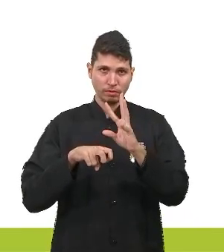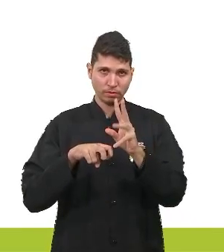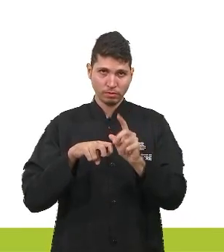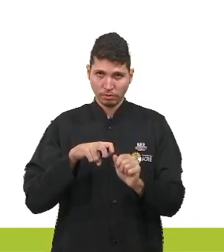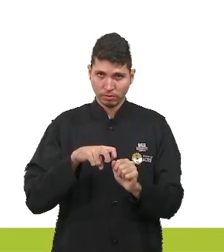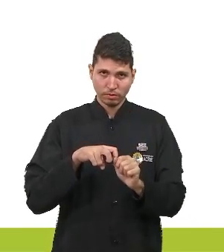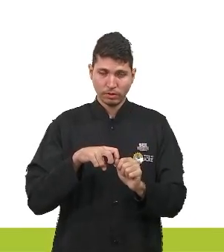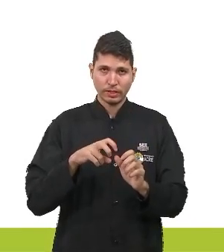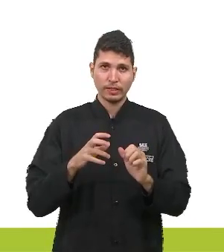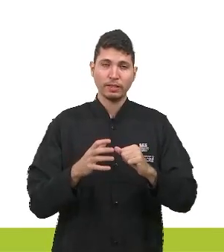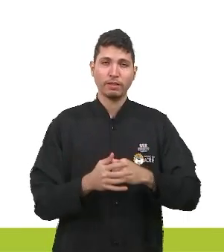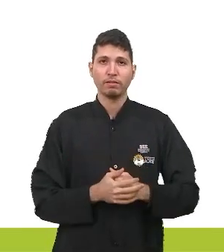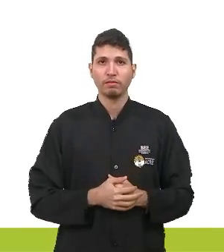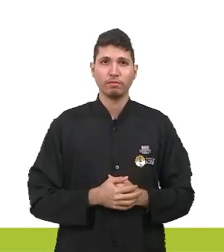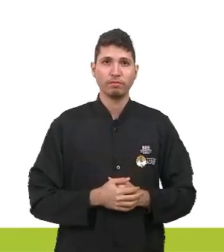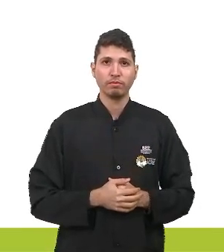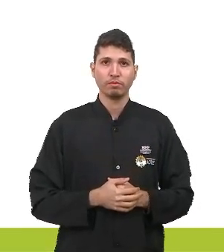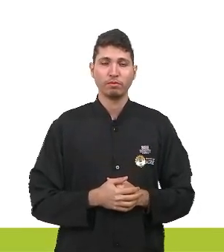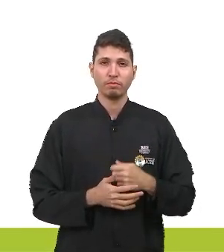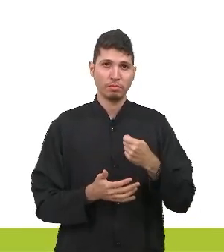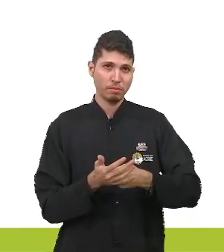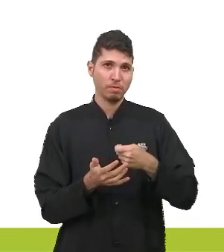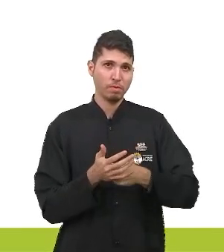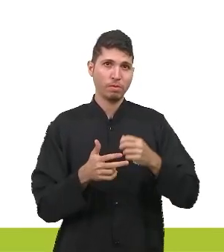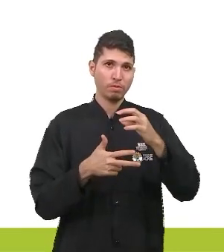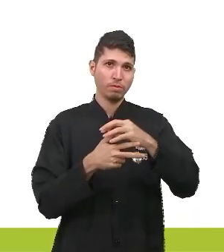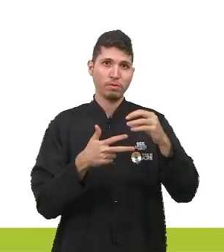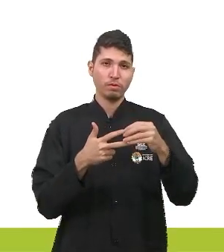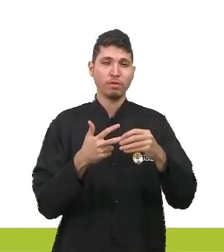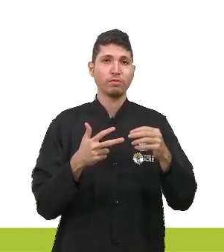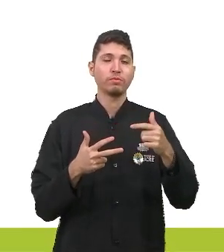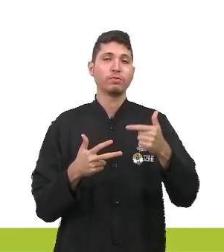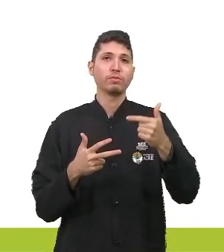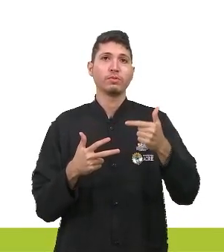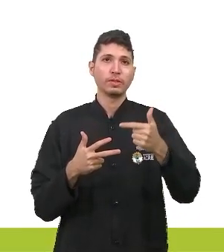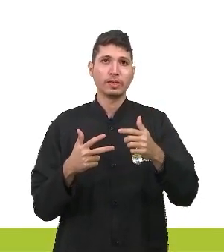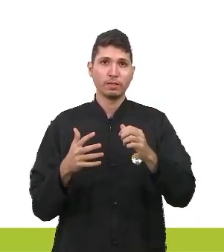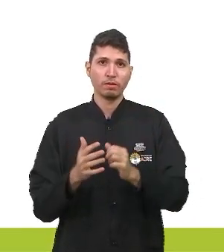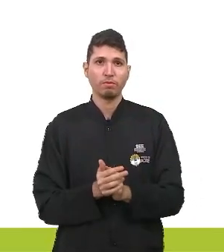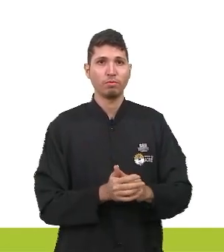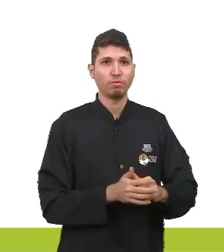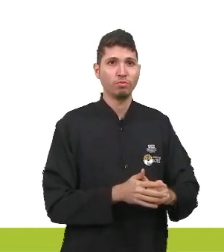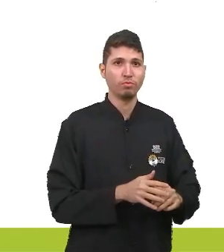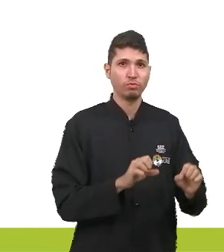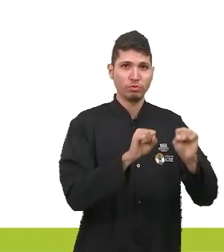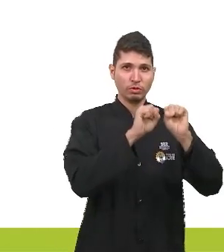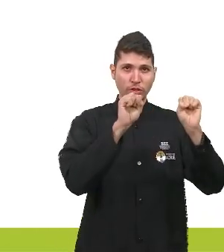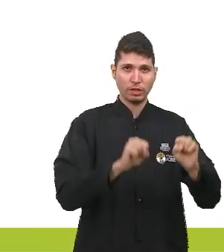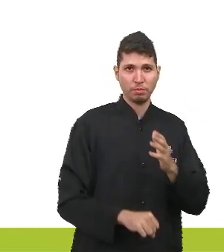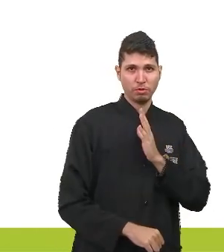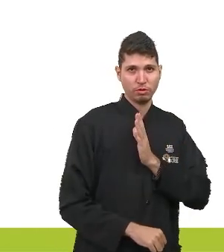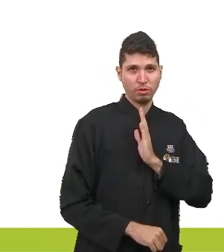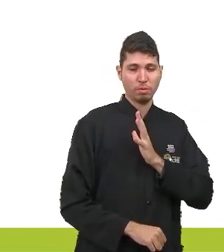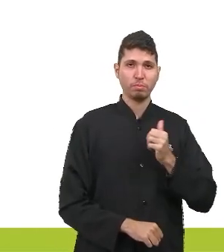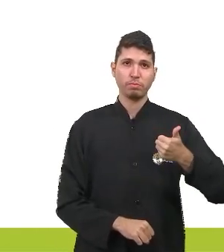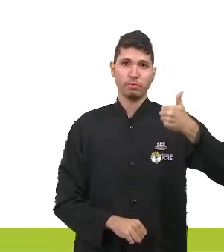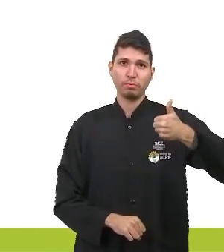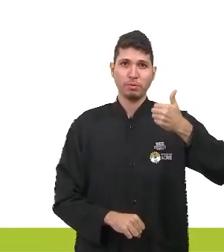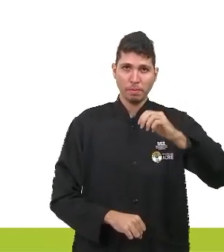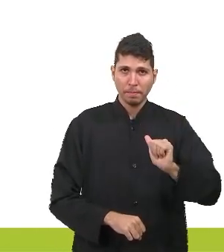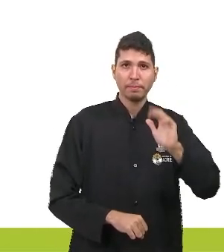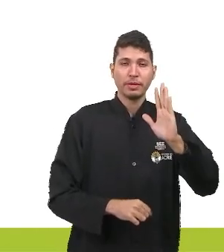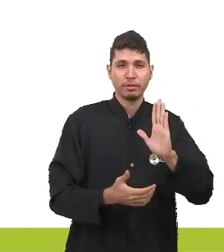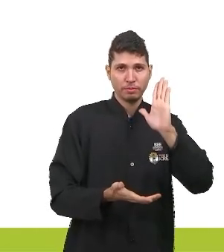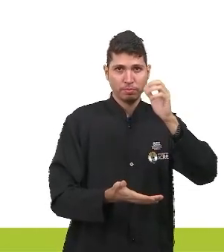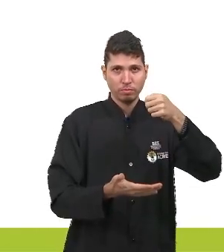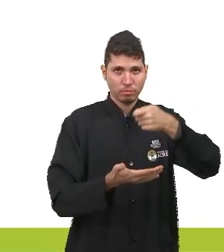Enem, ele é o segundo mais cobrado. O primeiro é sistema cardiovascular, tá? Que nós já falamos em outra aula e vamos voltar